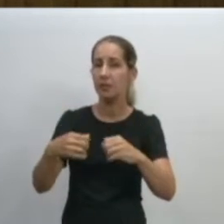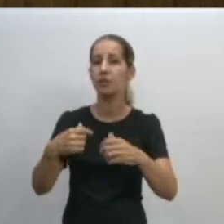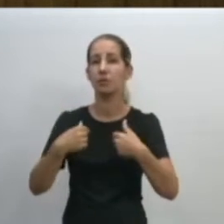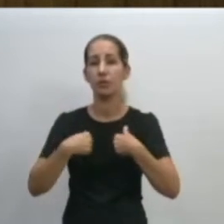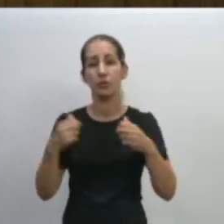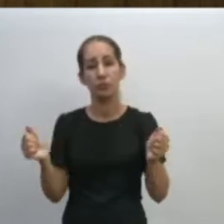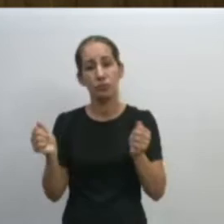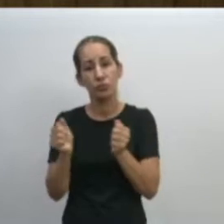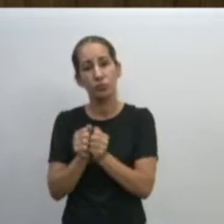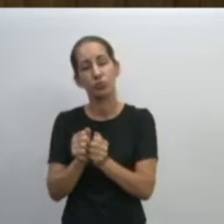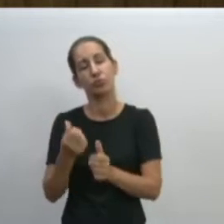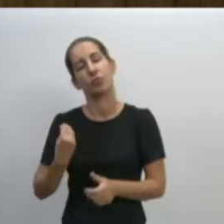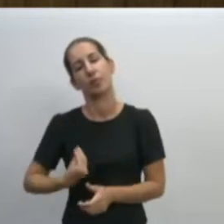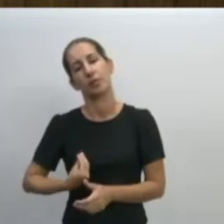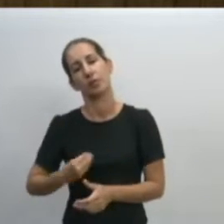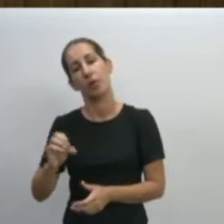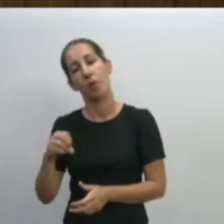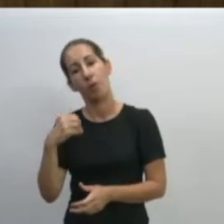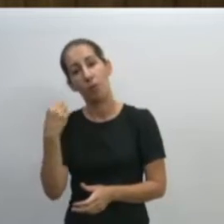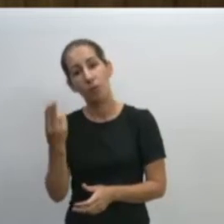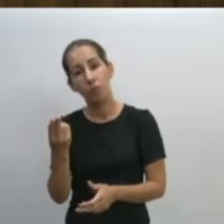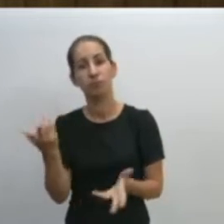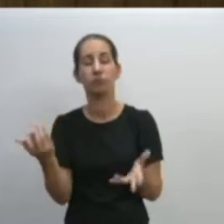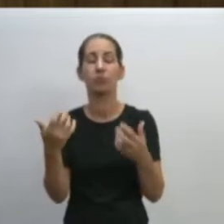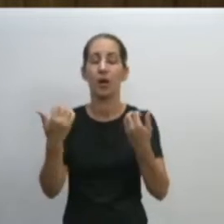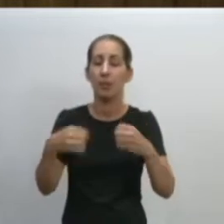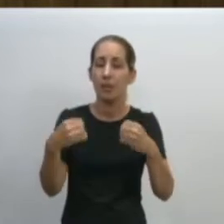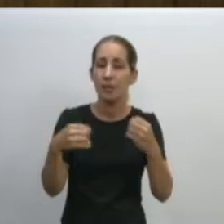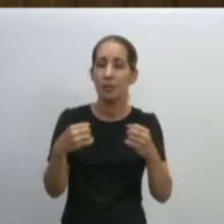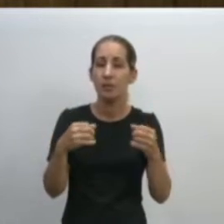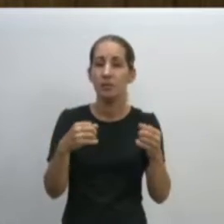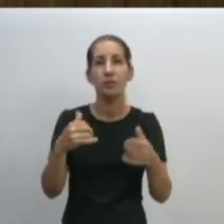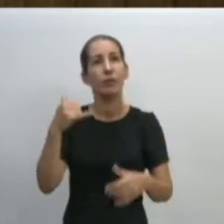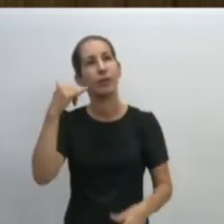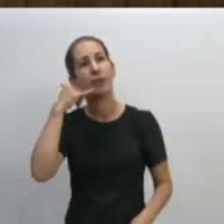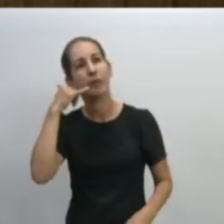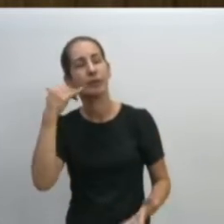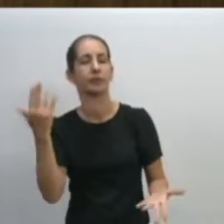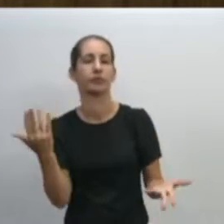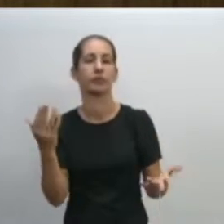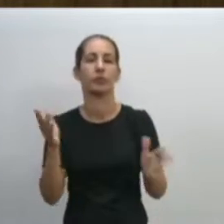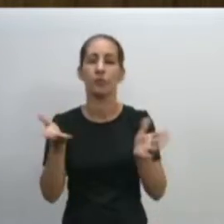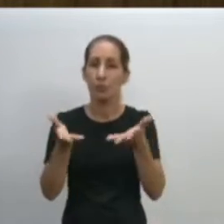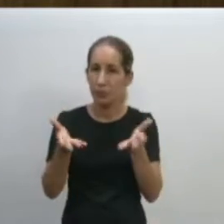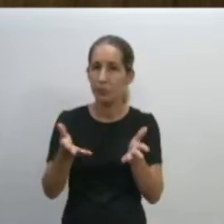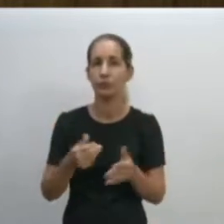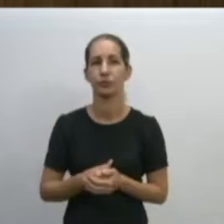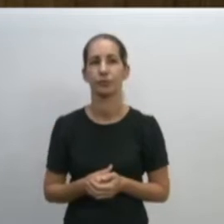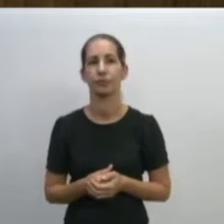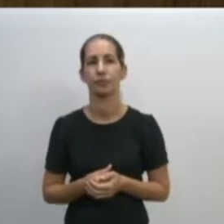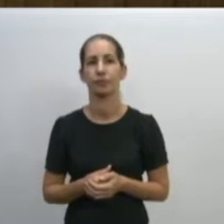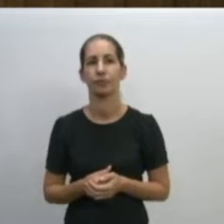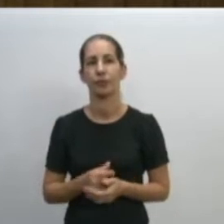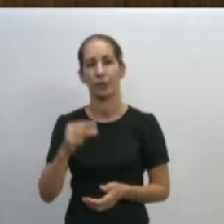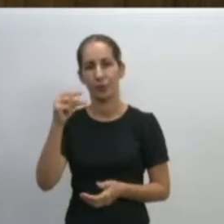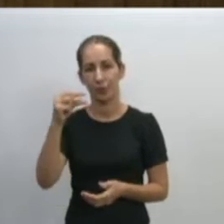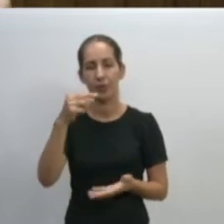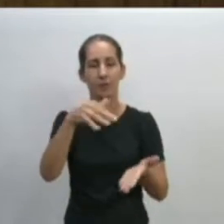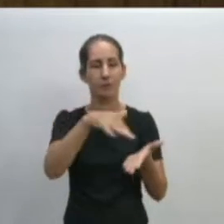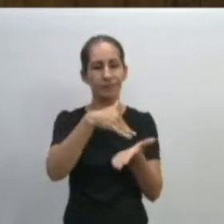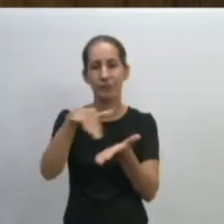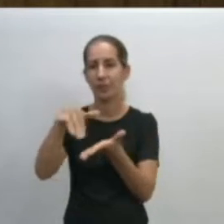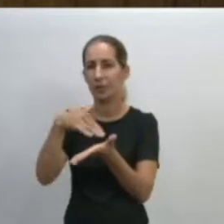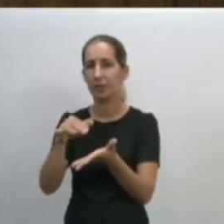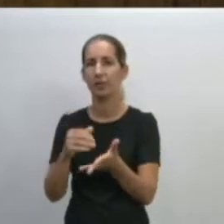estar presencial, ou muitas vezes eu preciso estar ligando. E olha que hoje, né, a gente tem poucas secretarias que